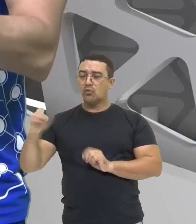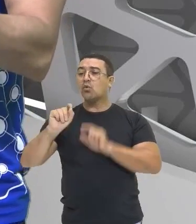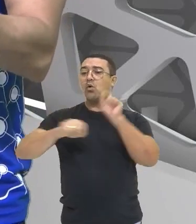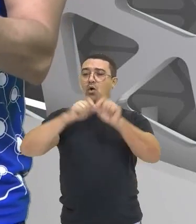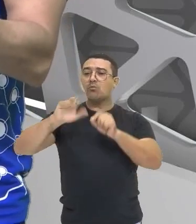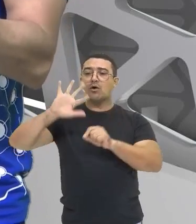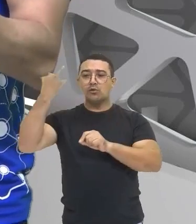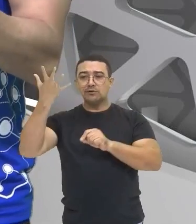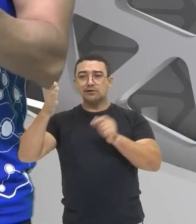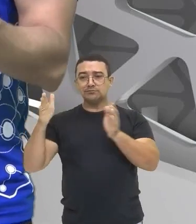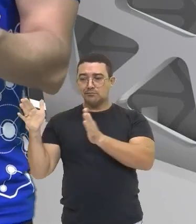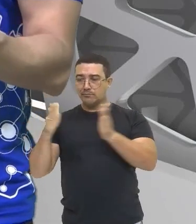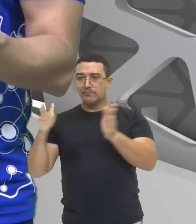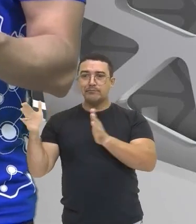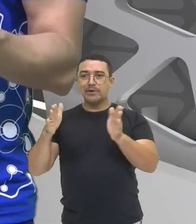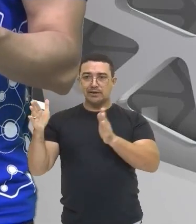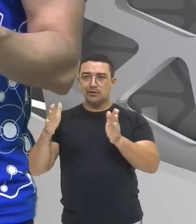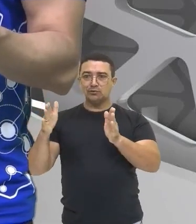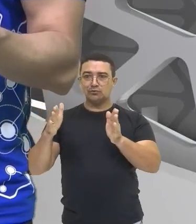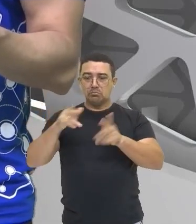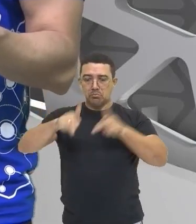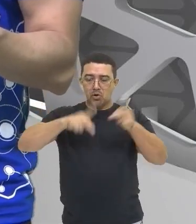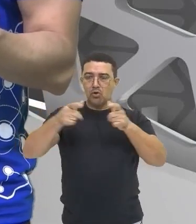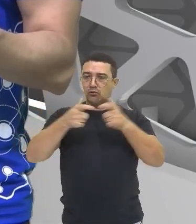populacional nesse período em específico?